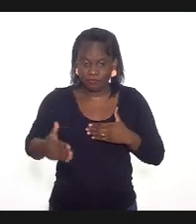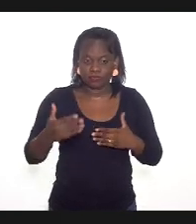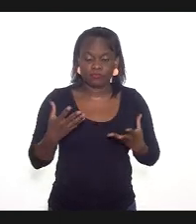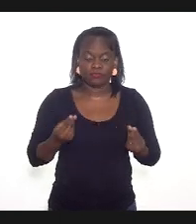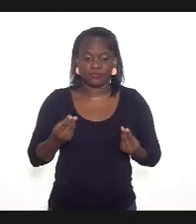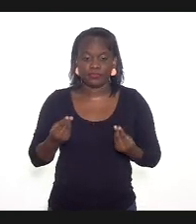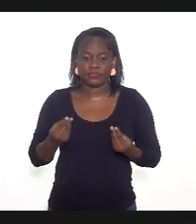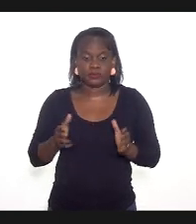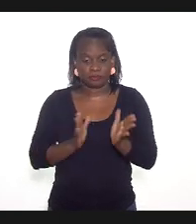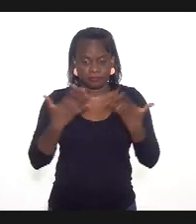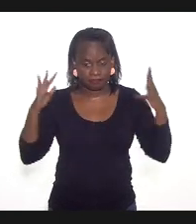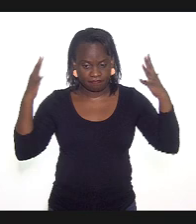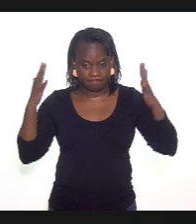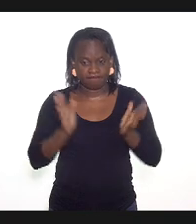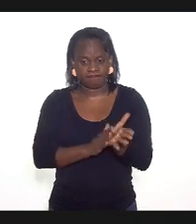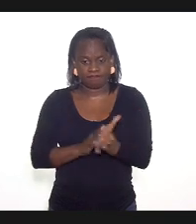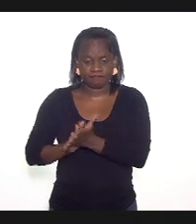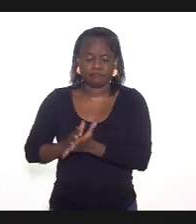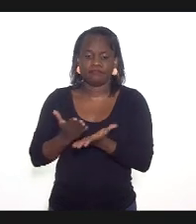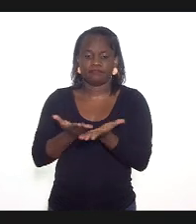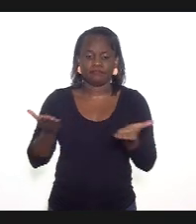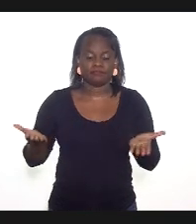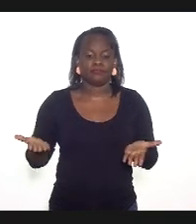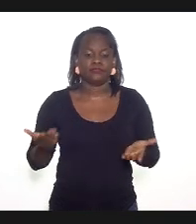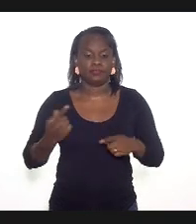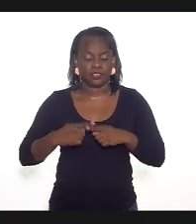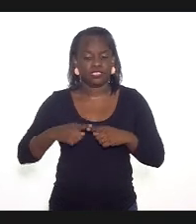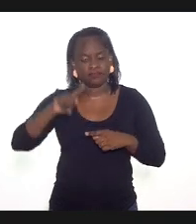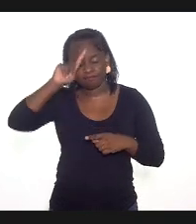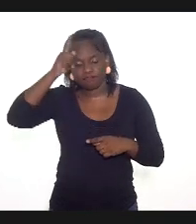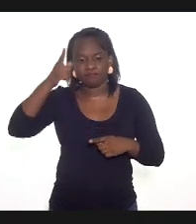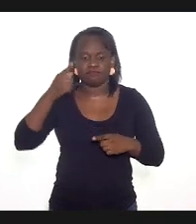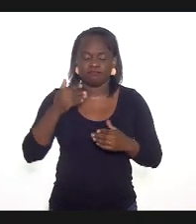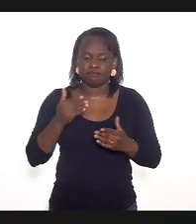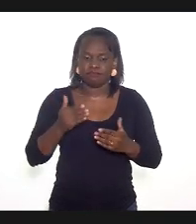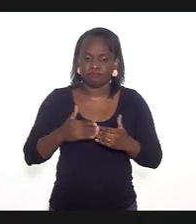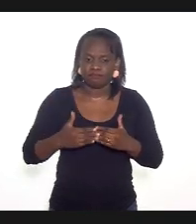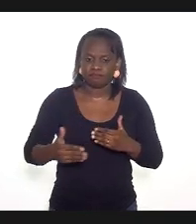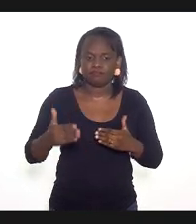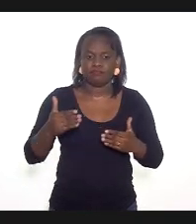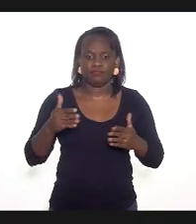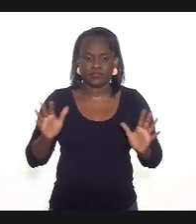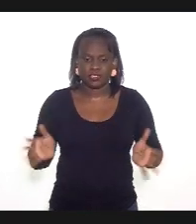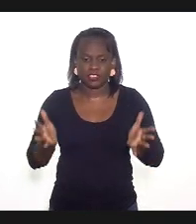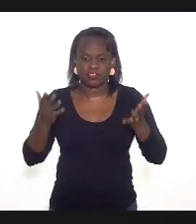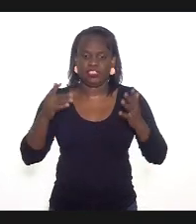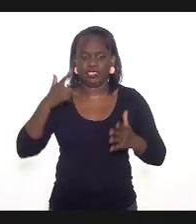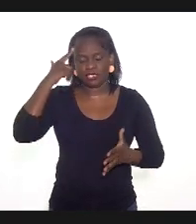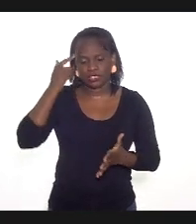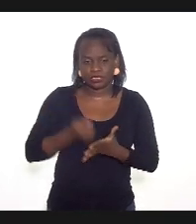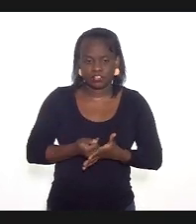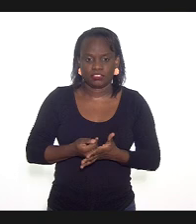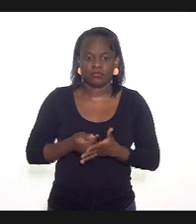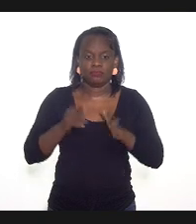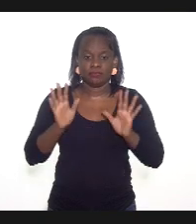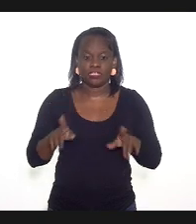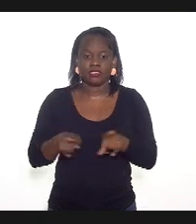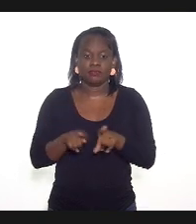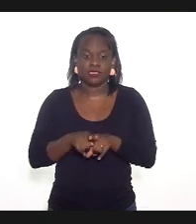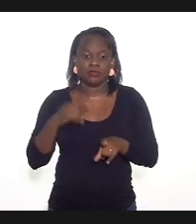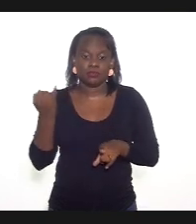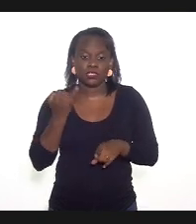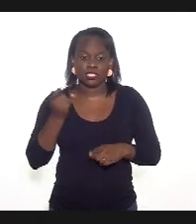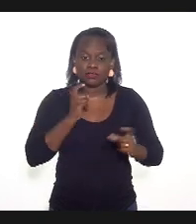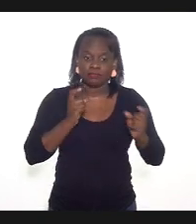Muito parabenizo Vossa Excelência pela iniciativa de promover esse parecer. Mas é importante que a